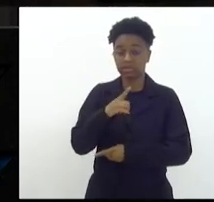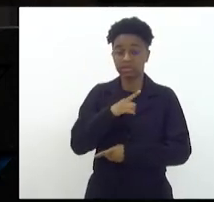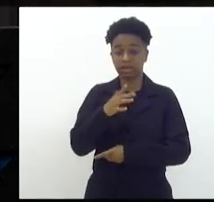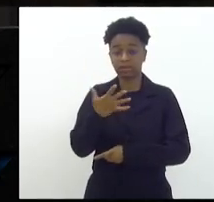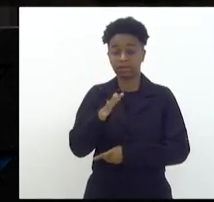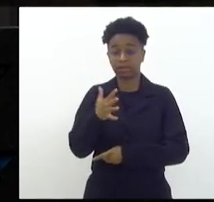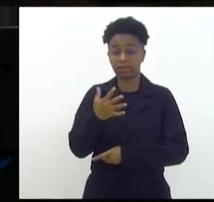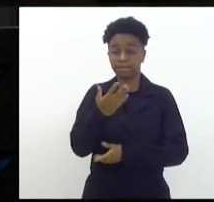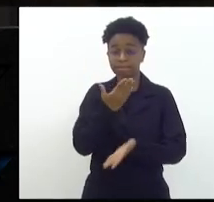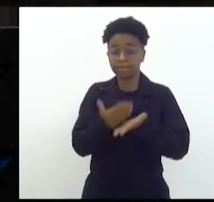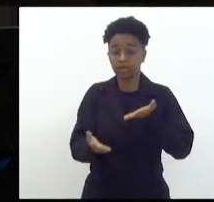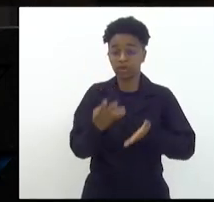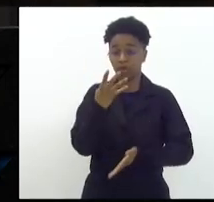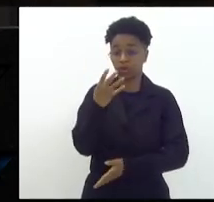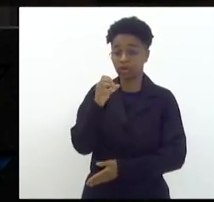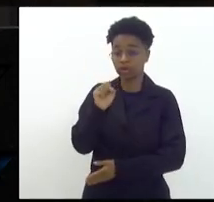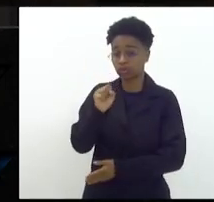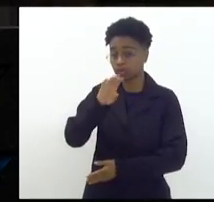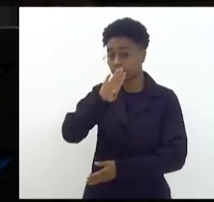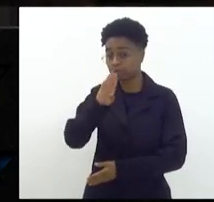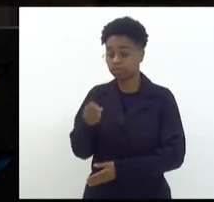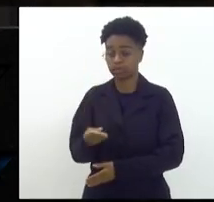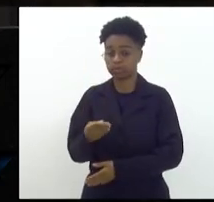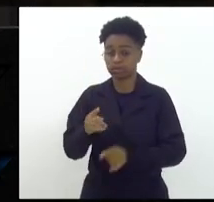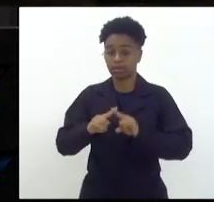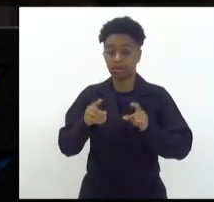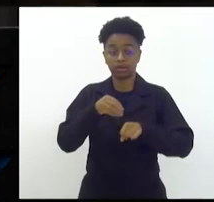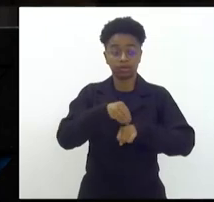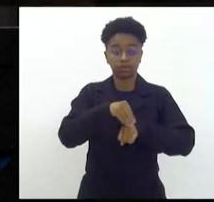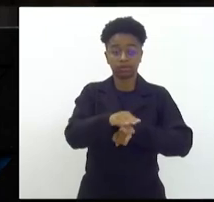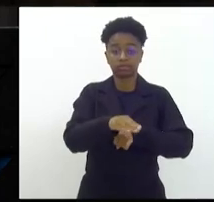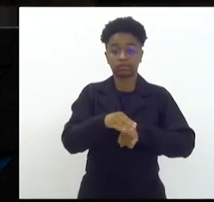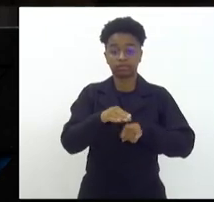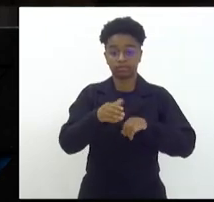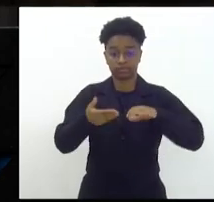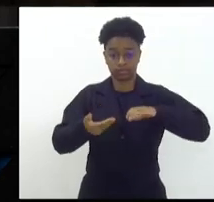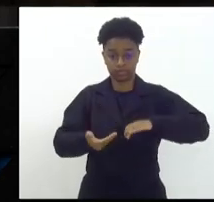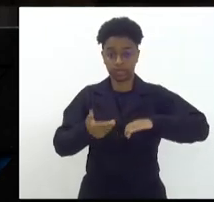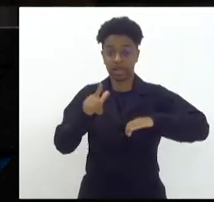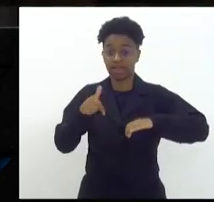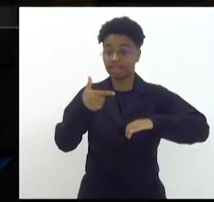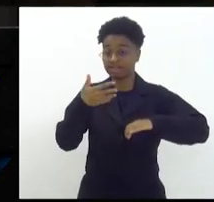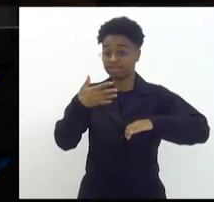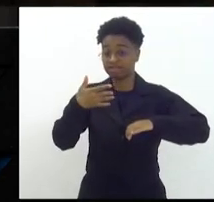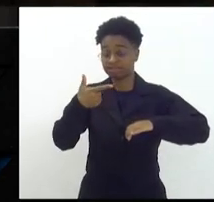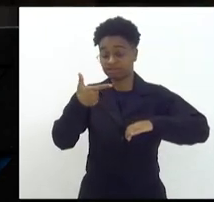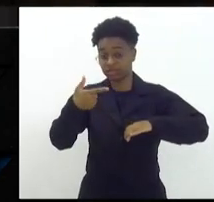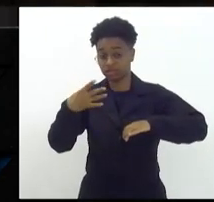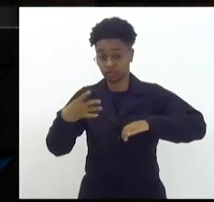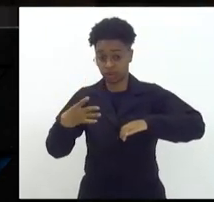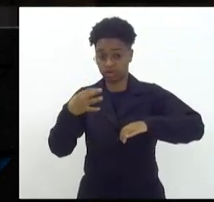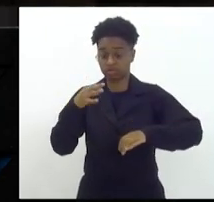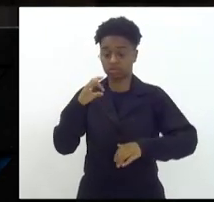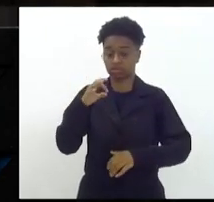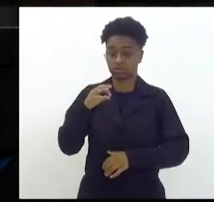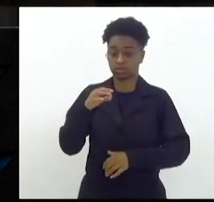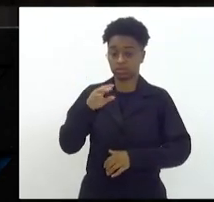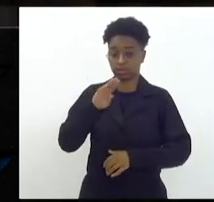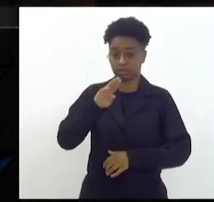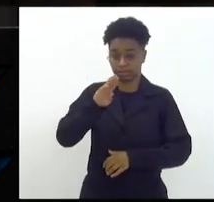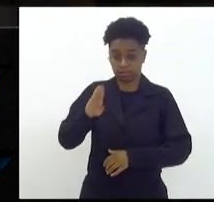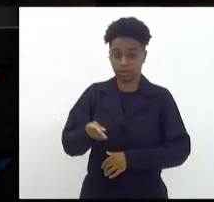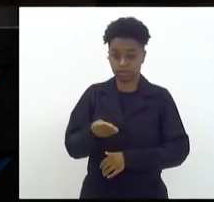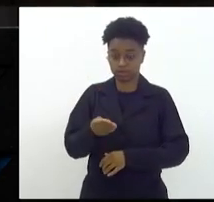bilhões e a mensagem que foi para o Congresso Nacional foi de 24 e vai caber o Rio de Janeiro